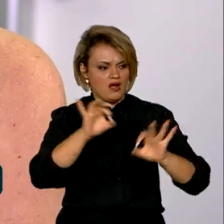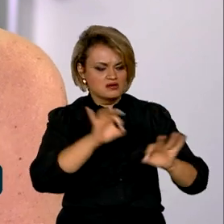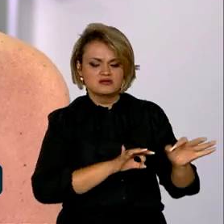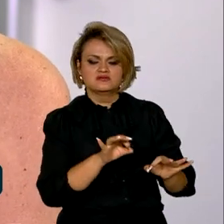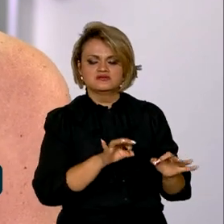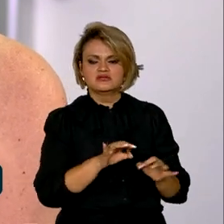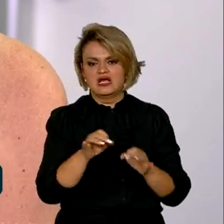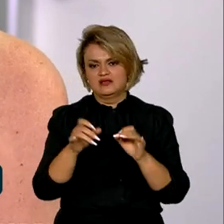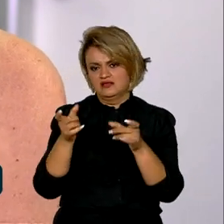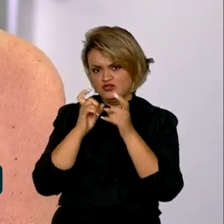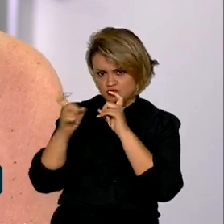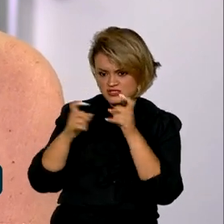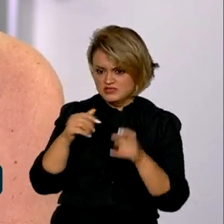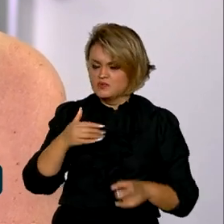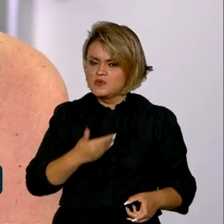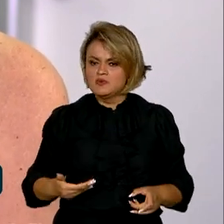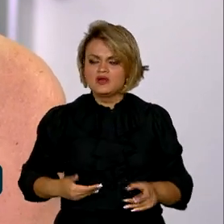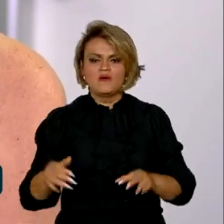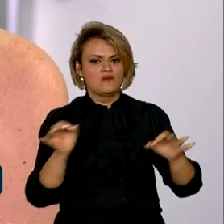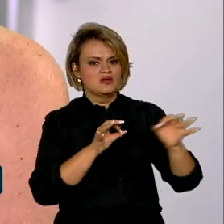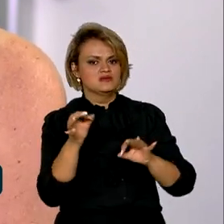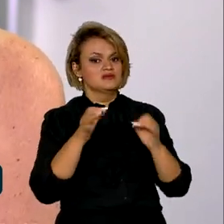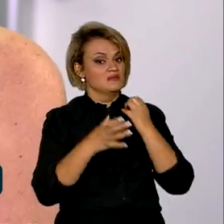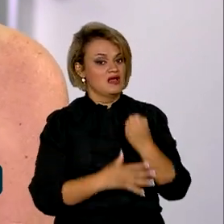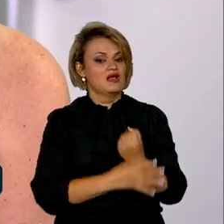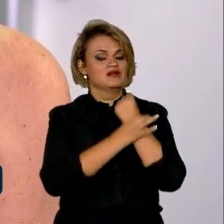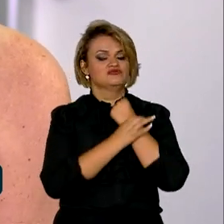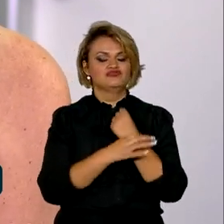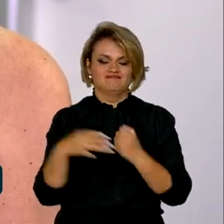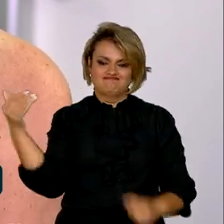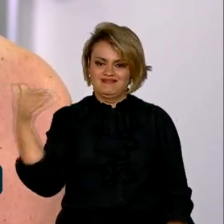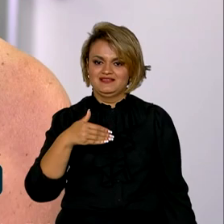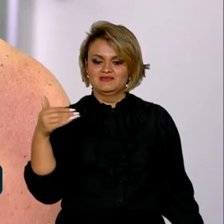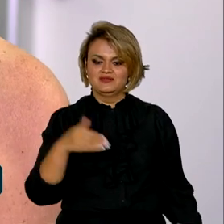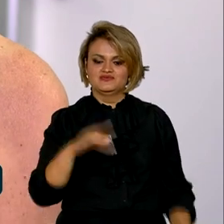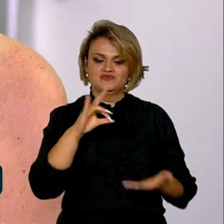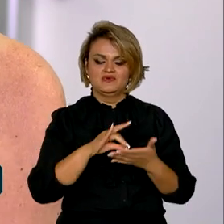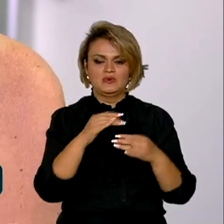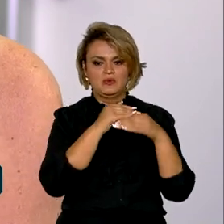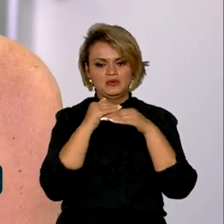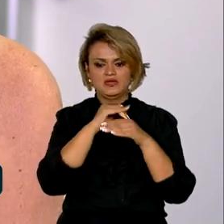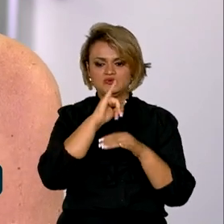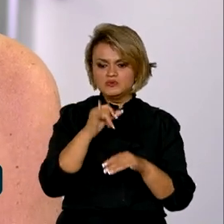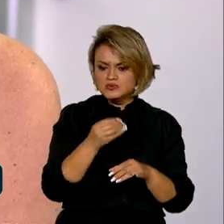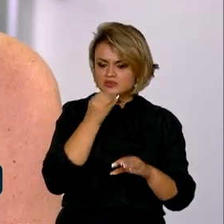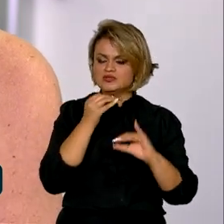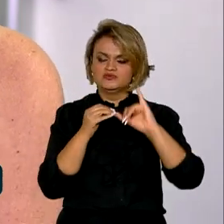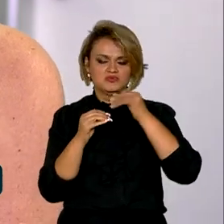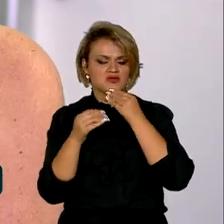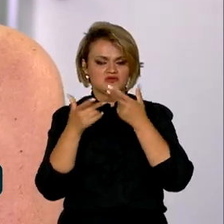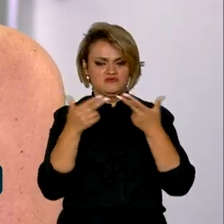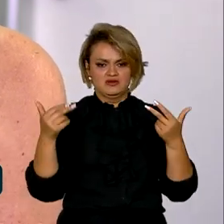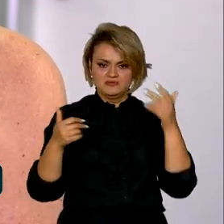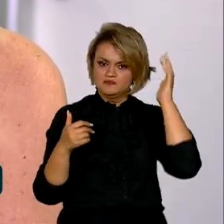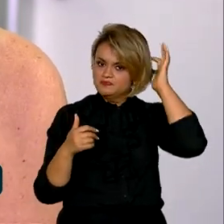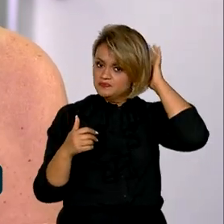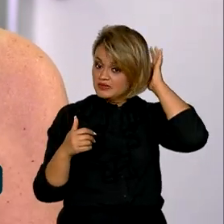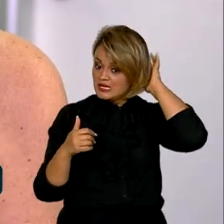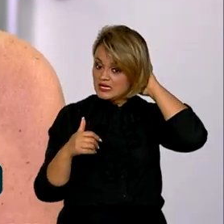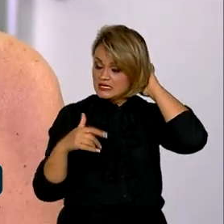a administração pública, se organizar para garantir essa participação com igualdade de oportunidades, né?